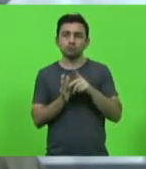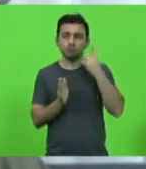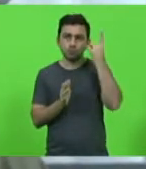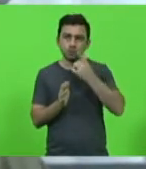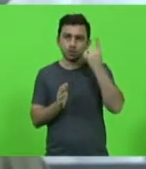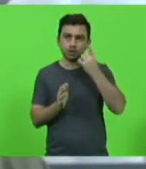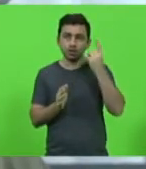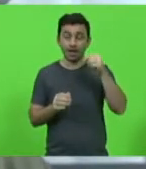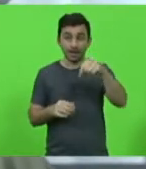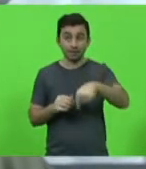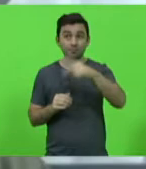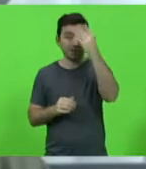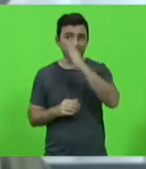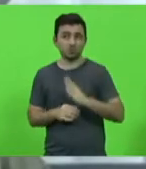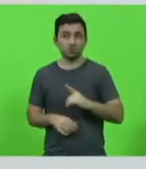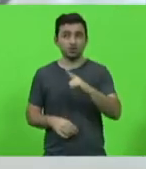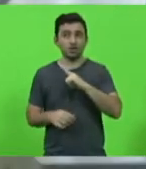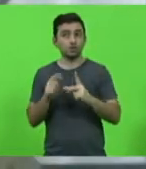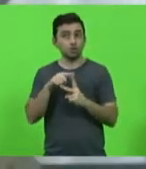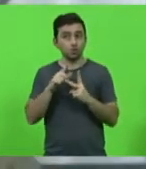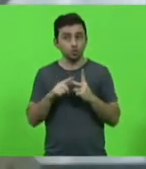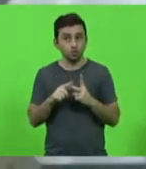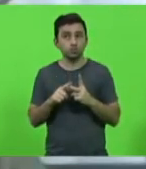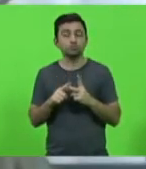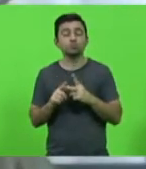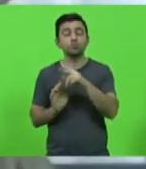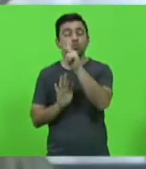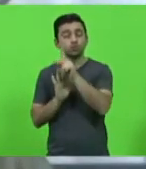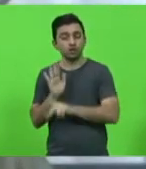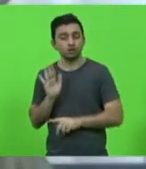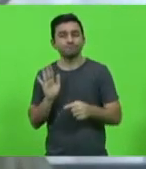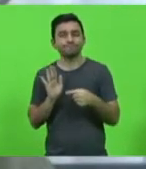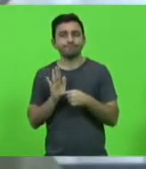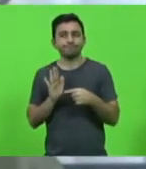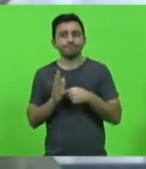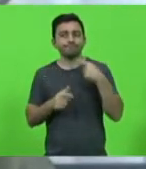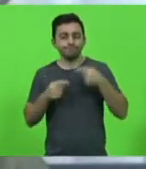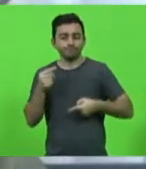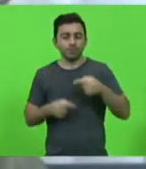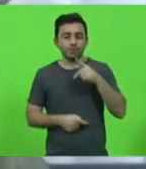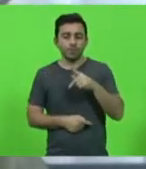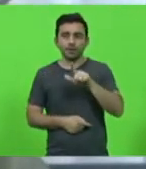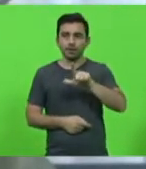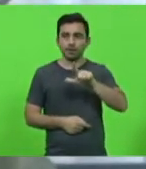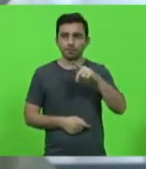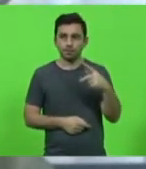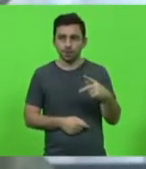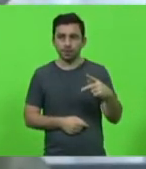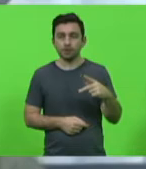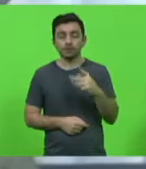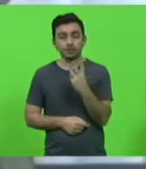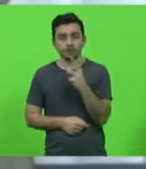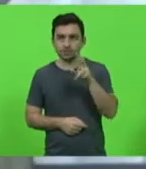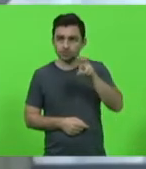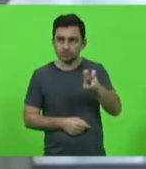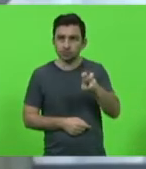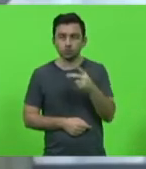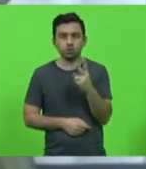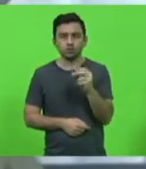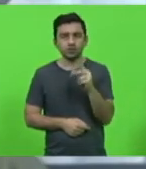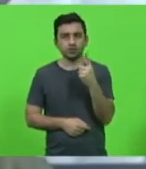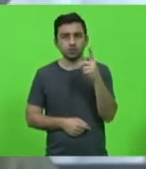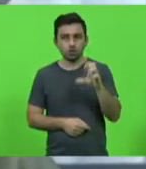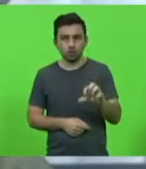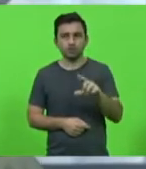dois projetos em andamento, em discussão, né? O PLP 35 de 2019 e a